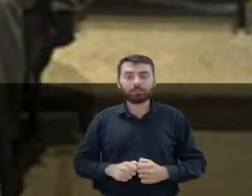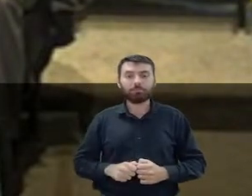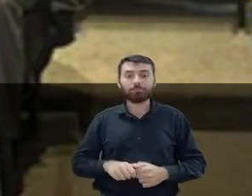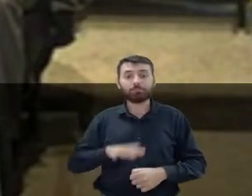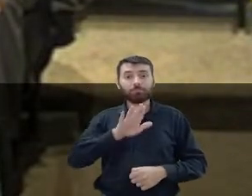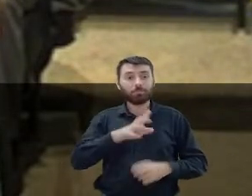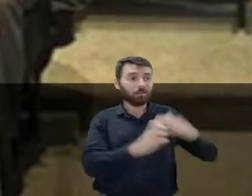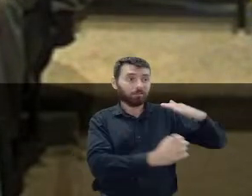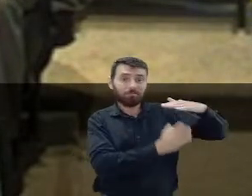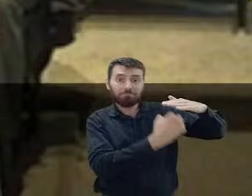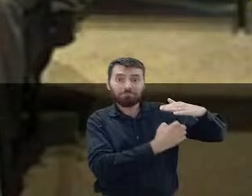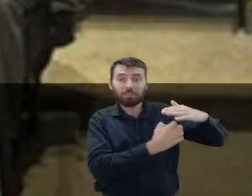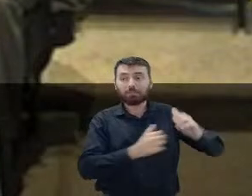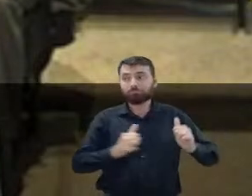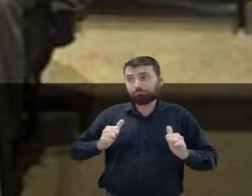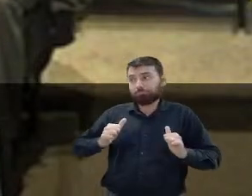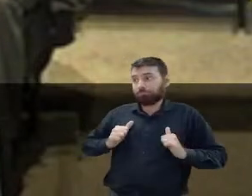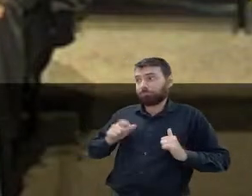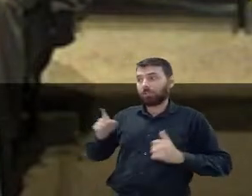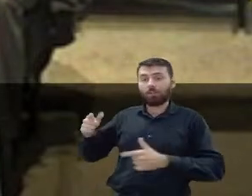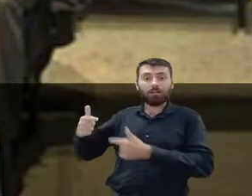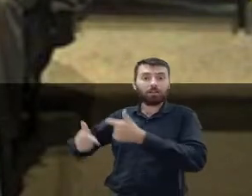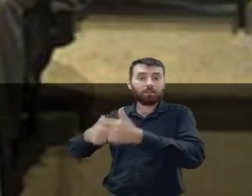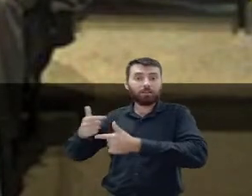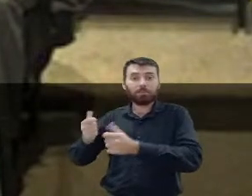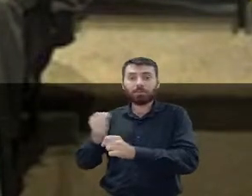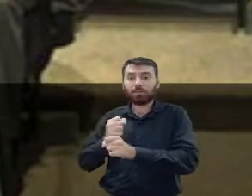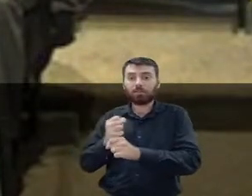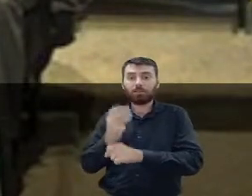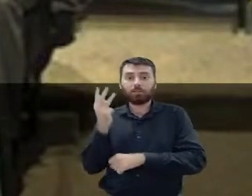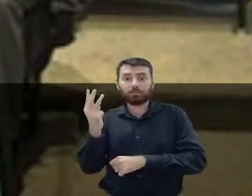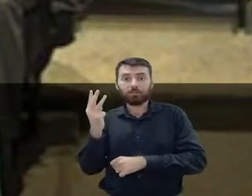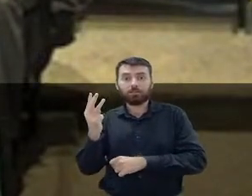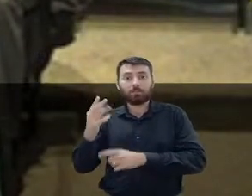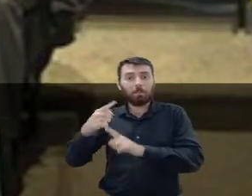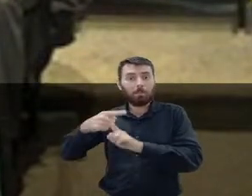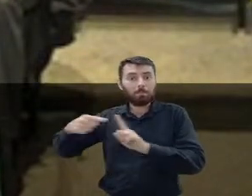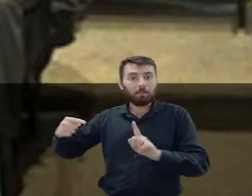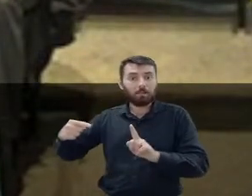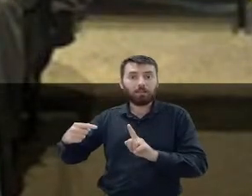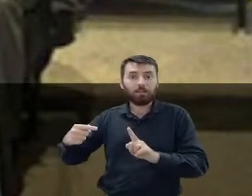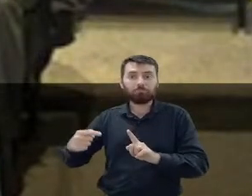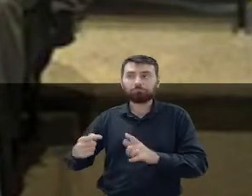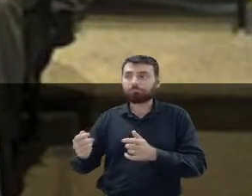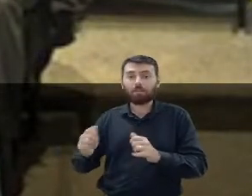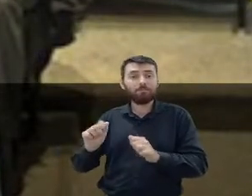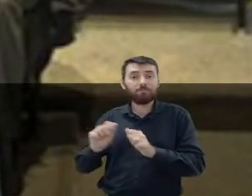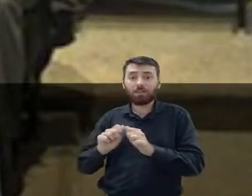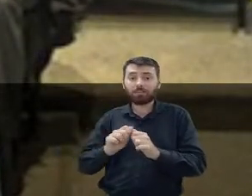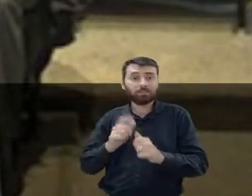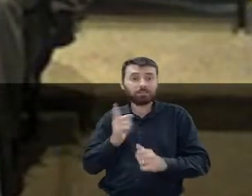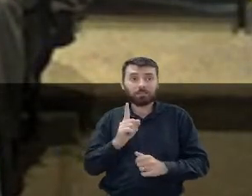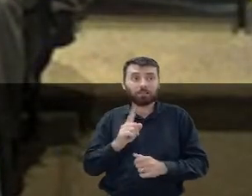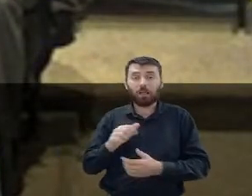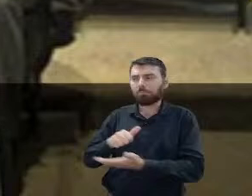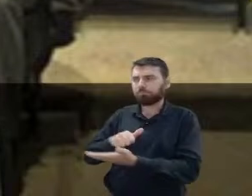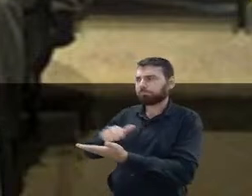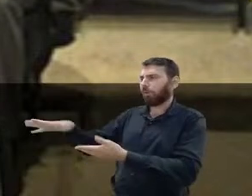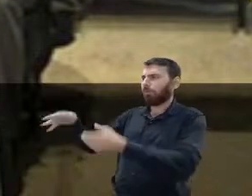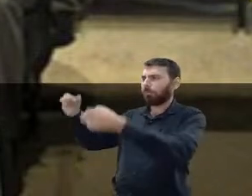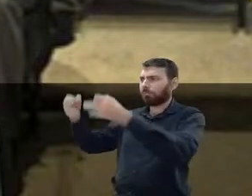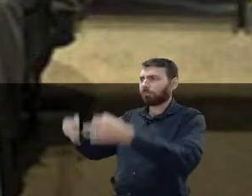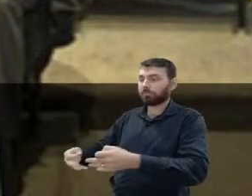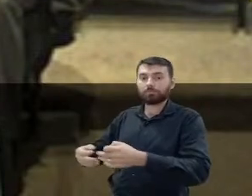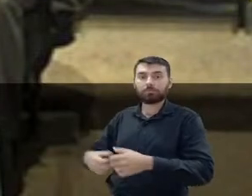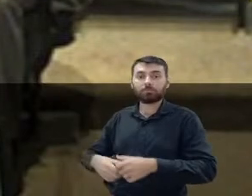empresa deixou ela 3 anos e meio, não fez nada, aí de repente resolve dar justa causa, a pessoa perdeu a qualidade de segurada, perdeu